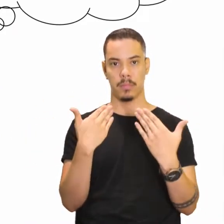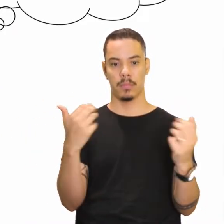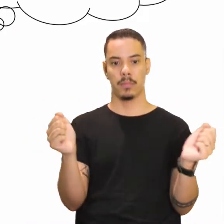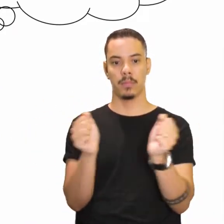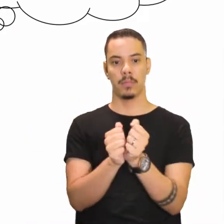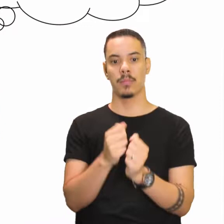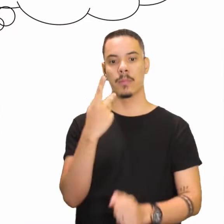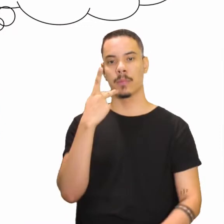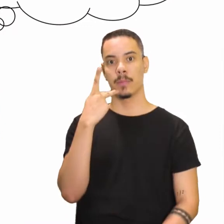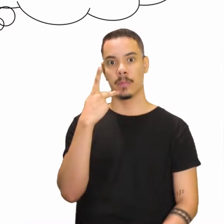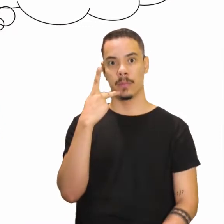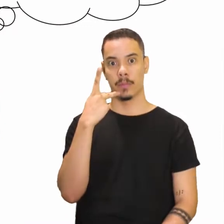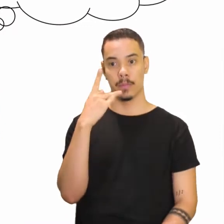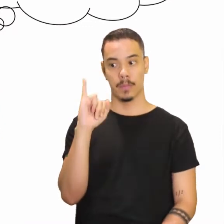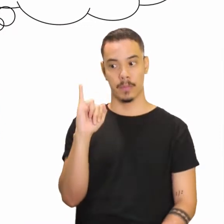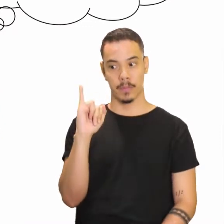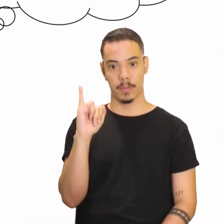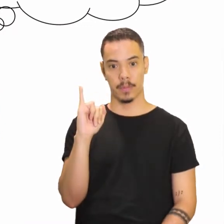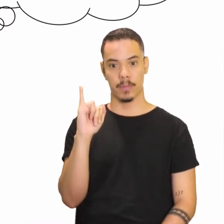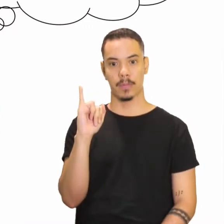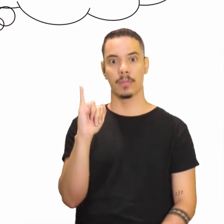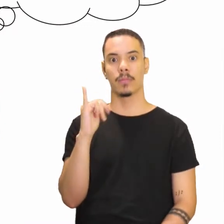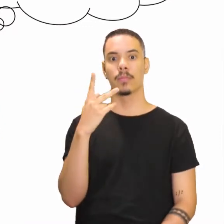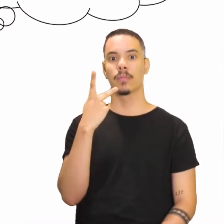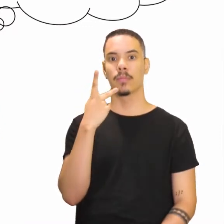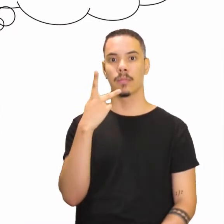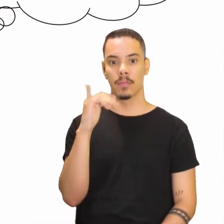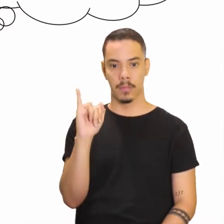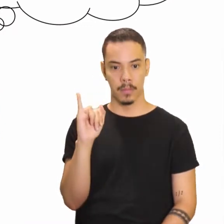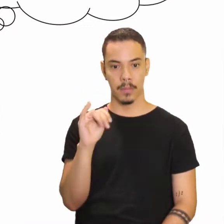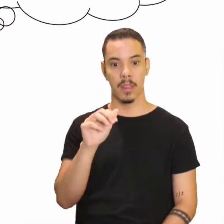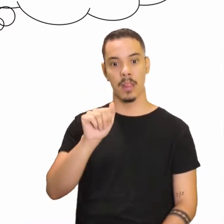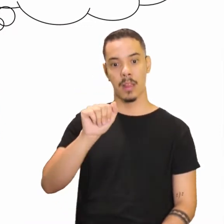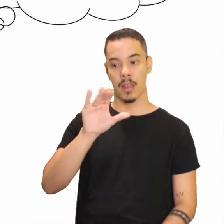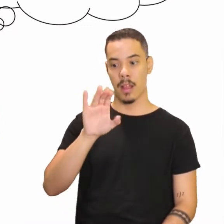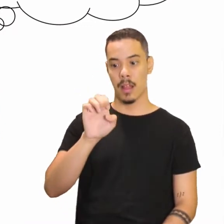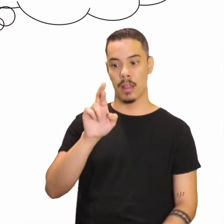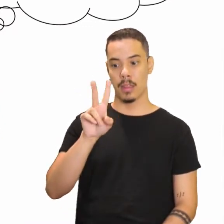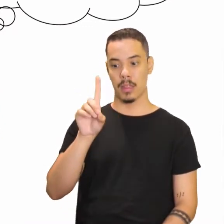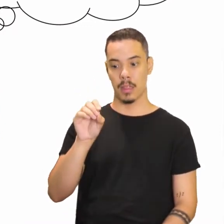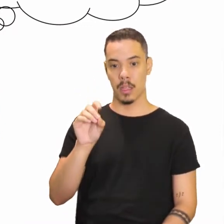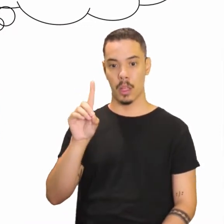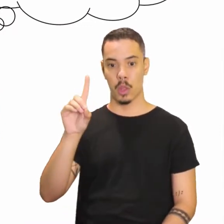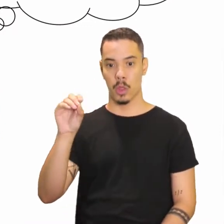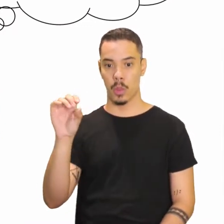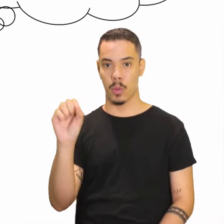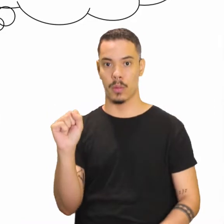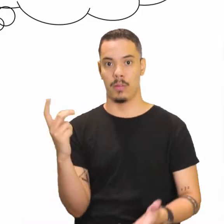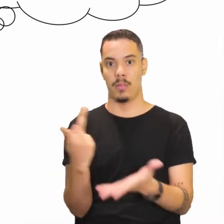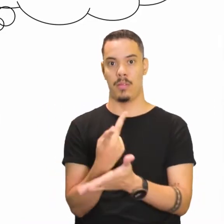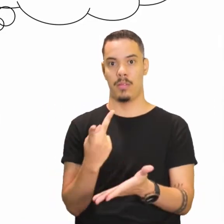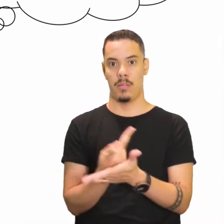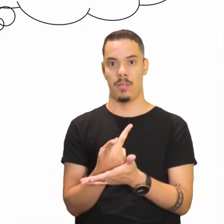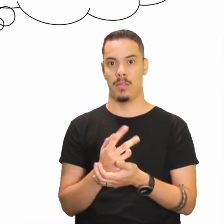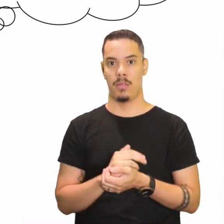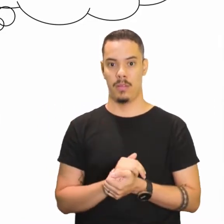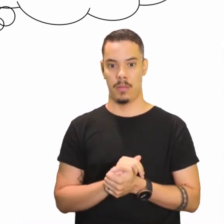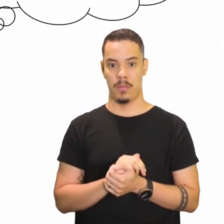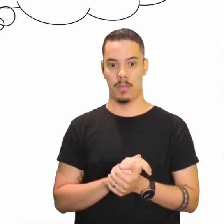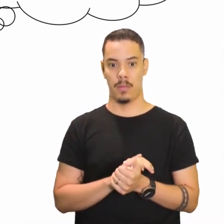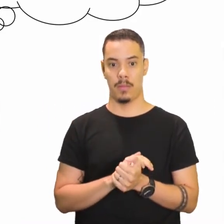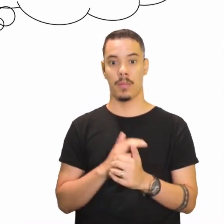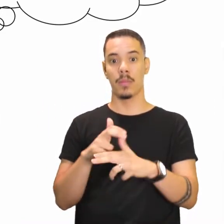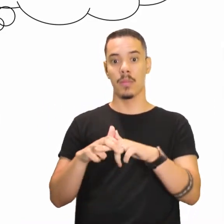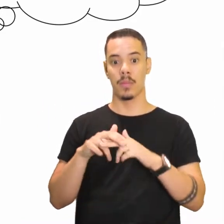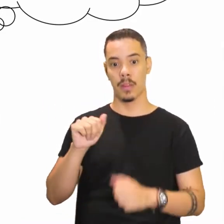o pai, presta atenção aqui, ó, amado, com o pai acerca dos seus erros. Ó, então esse